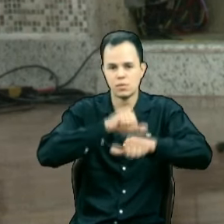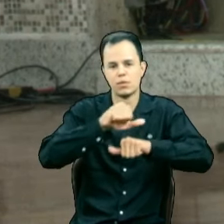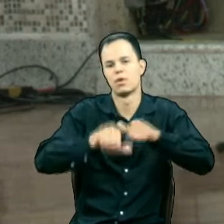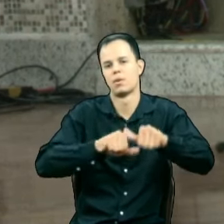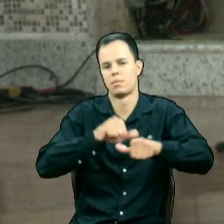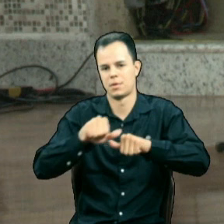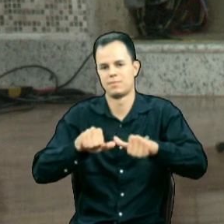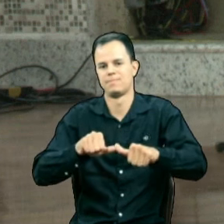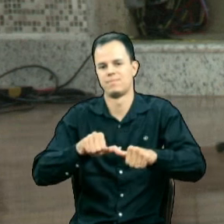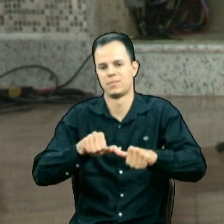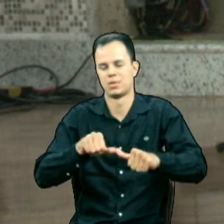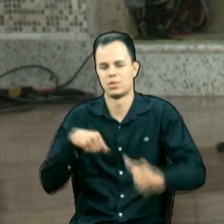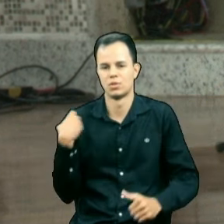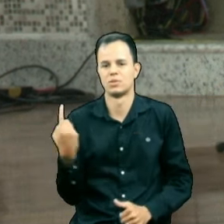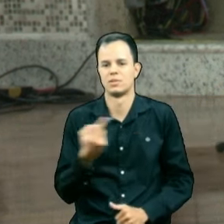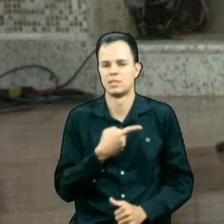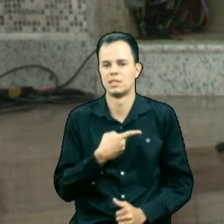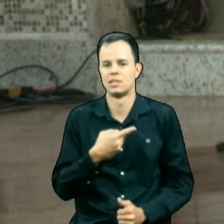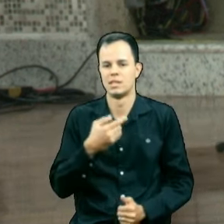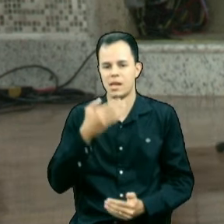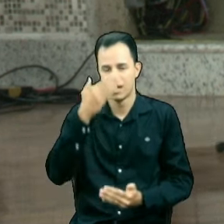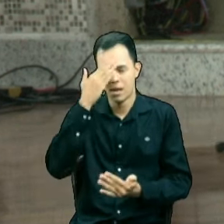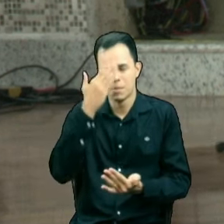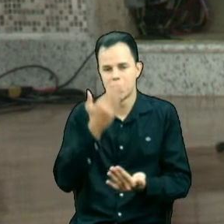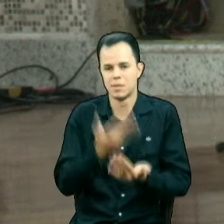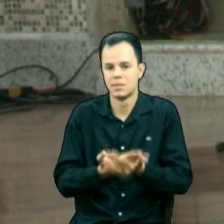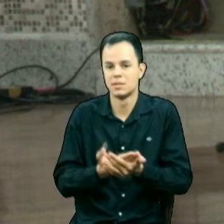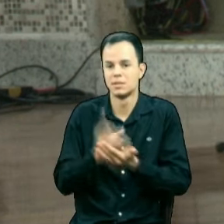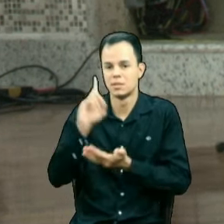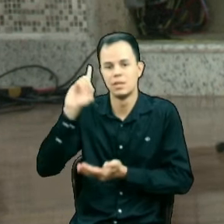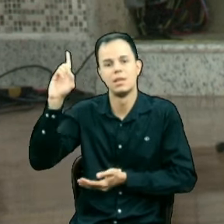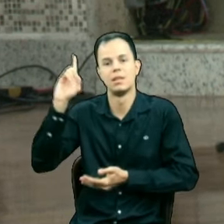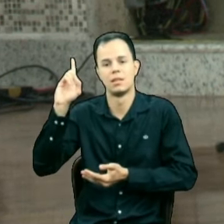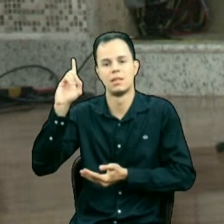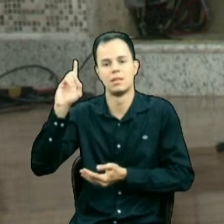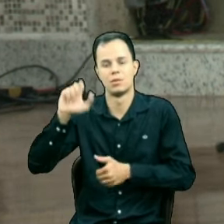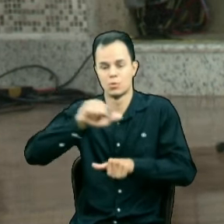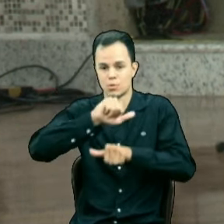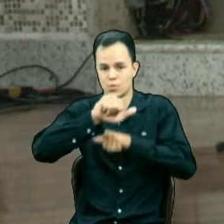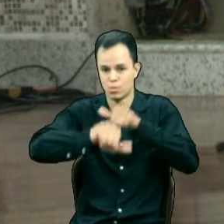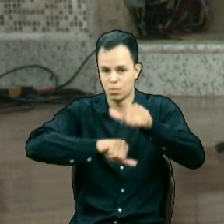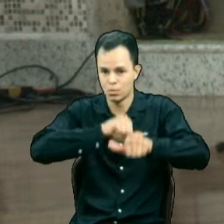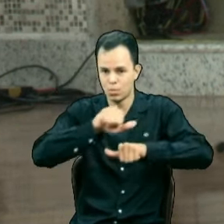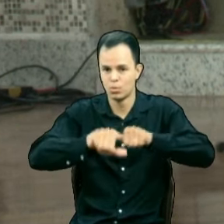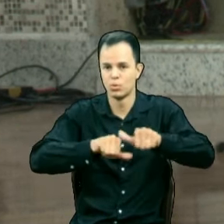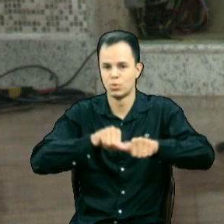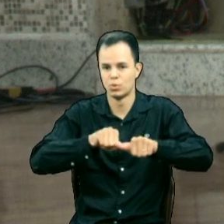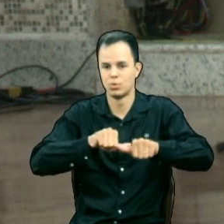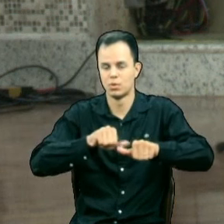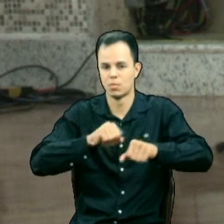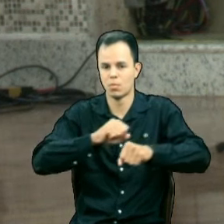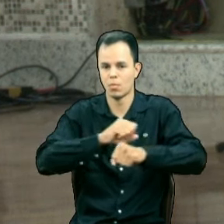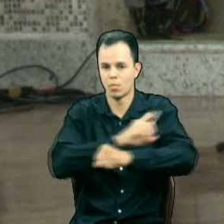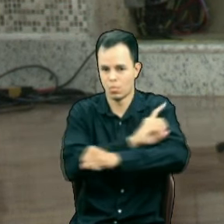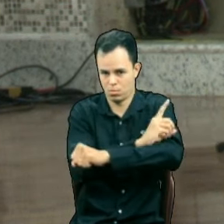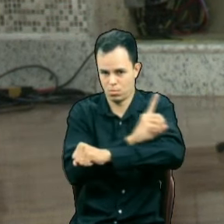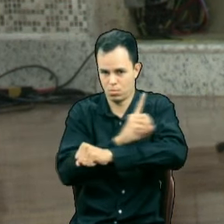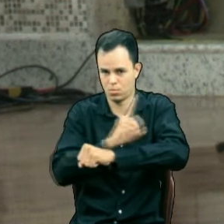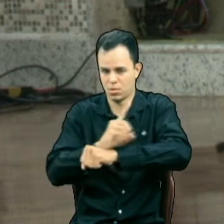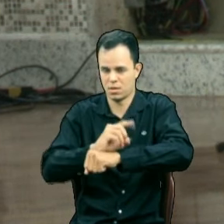lição espiritual passar é o crê que Deus muda o quadro lá transforma Deserto em terra produtiva